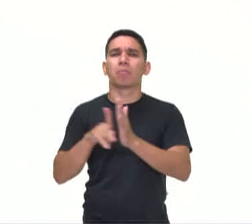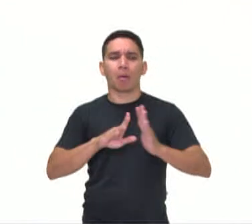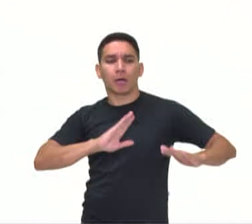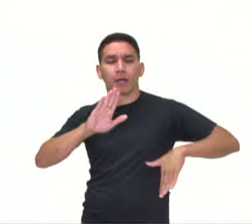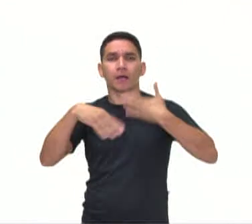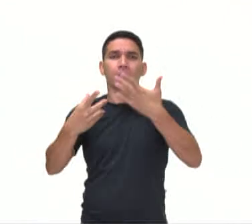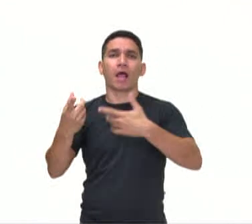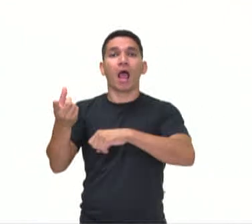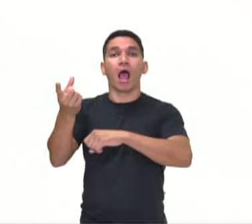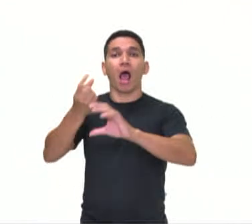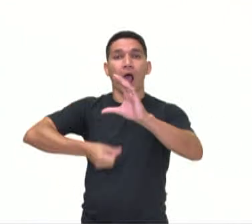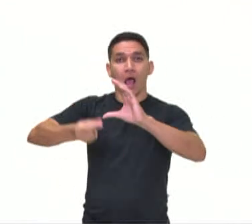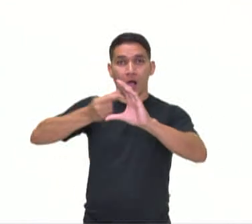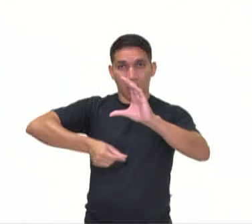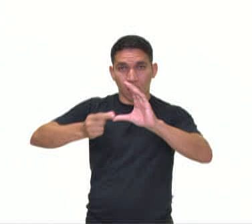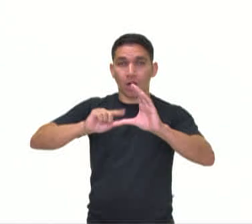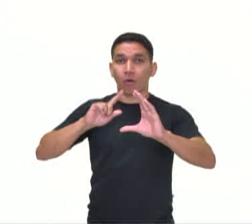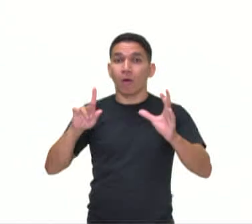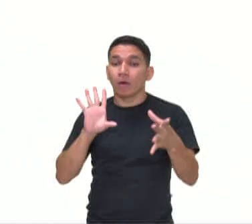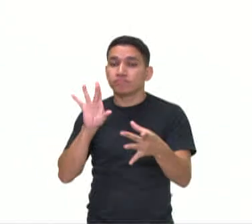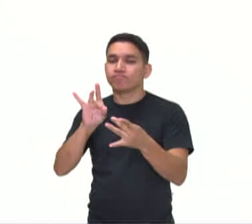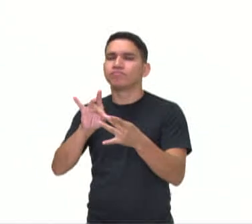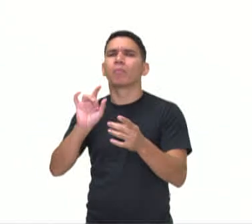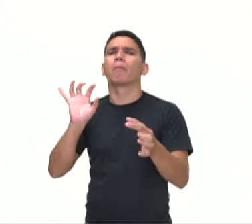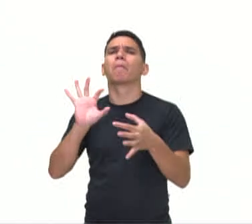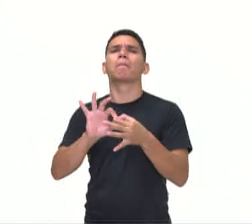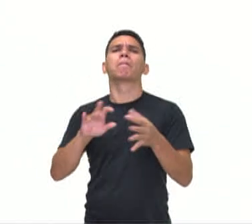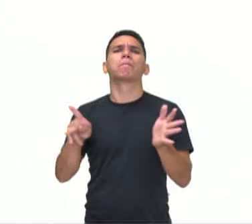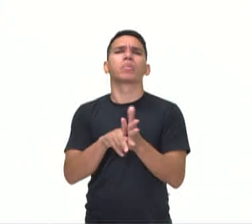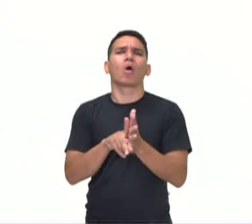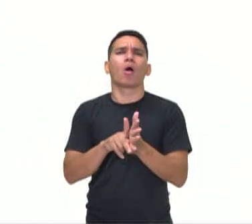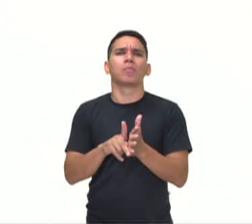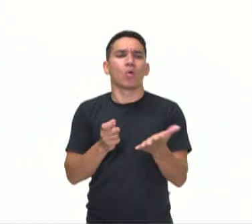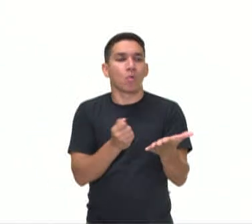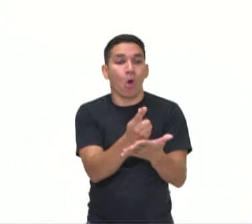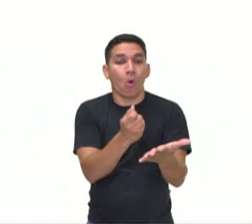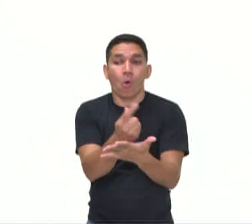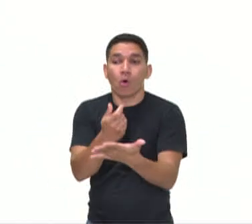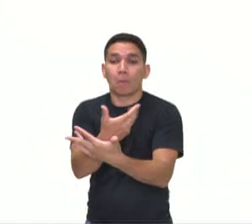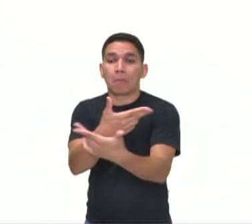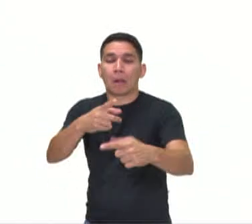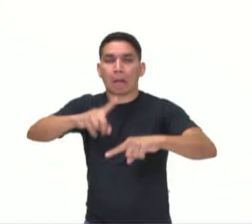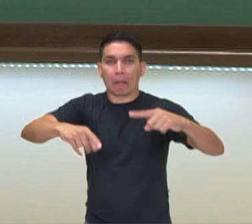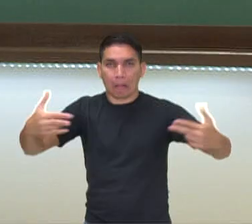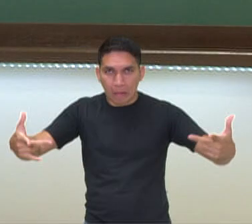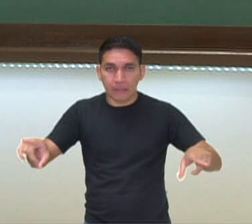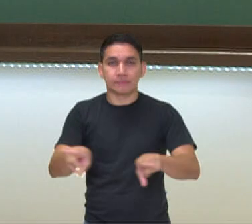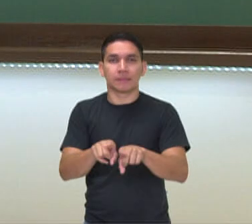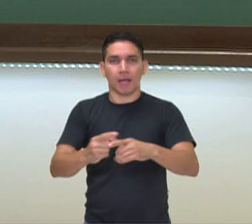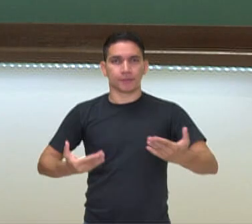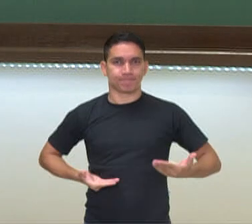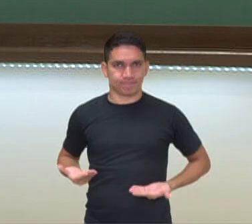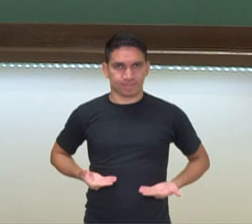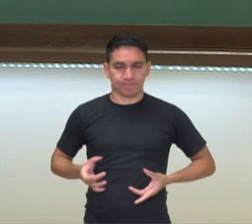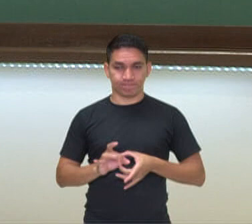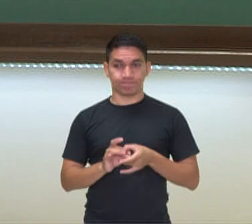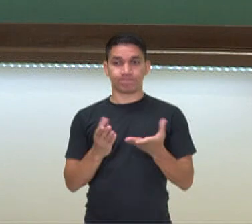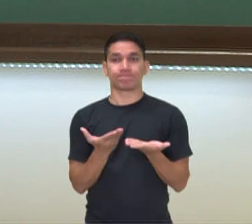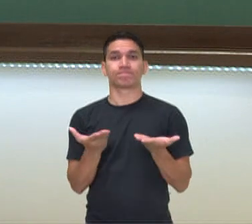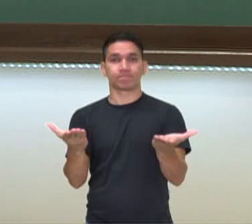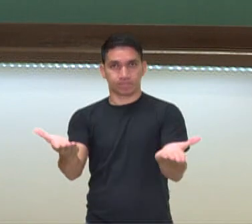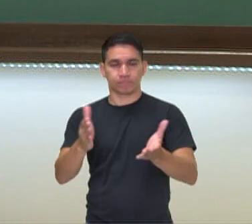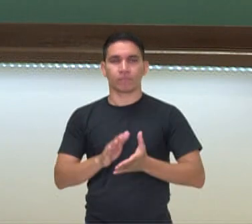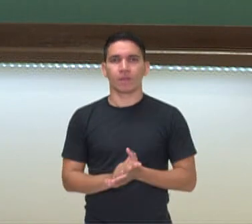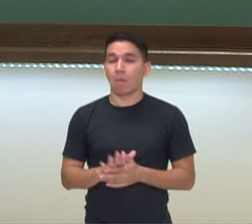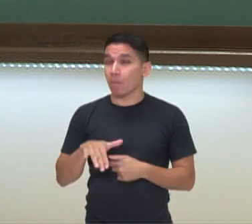e se caracteriza pelo consumo massivo de bens e serviços disponíveis. E mais importante do que isso é a